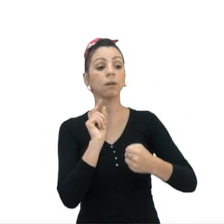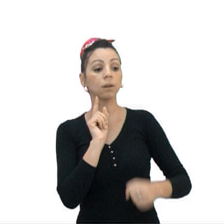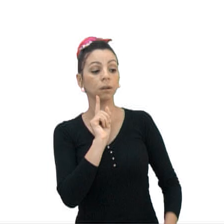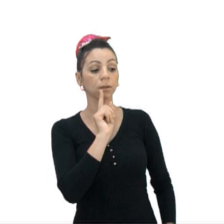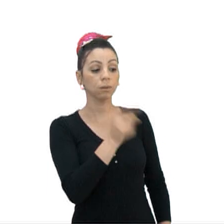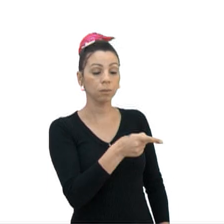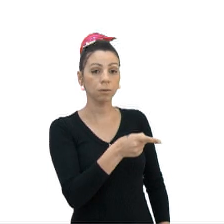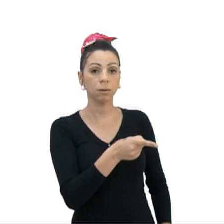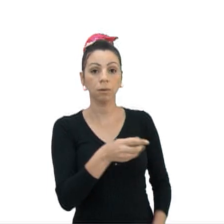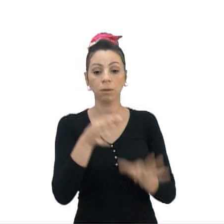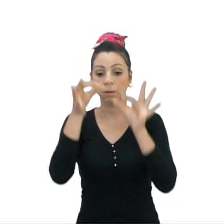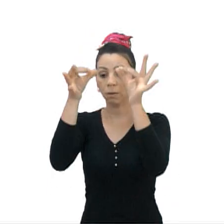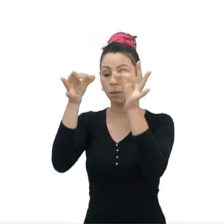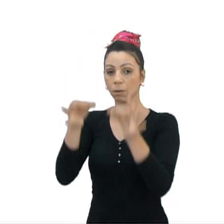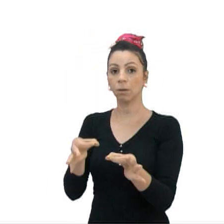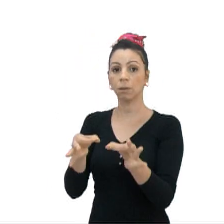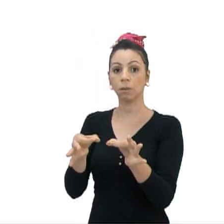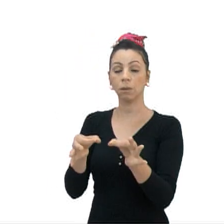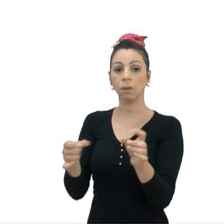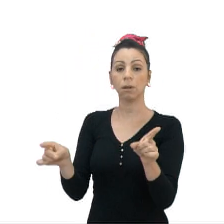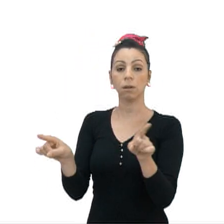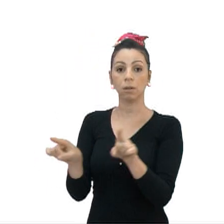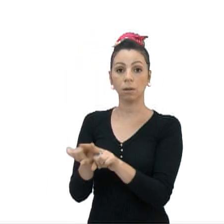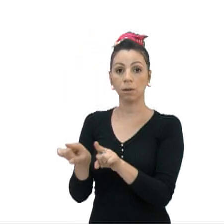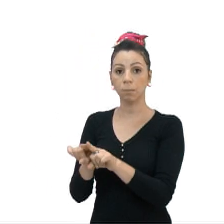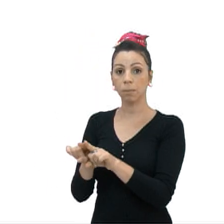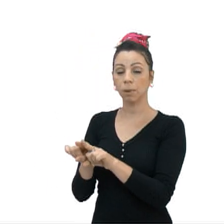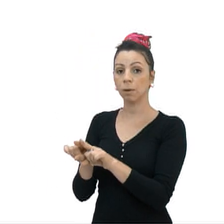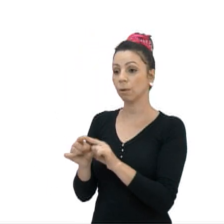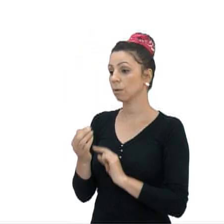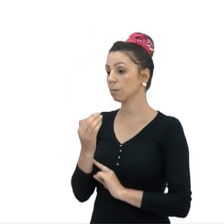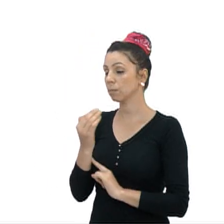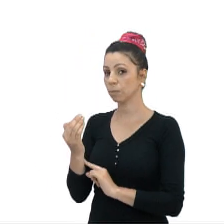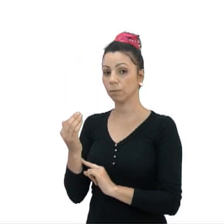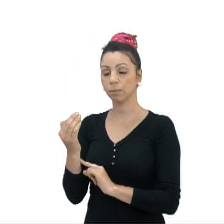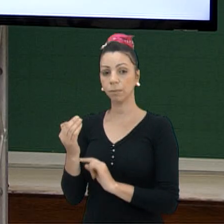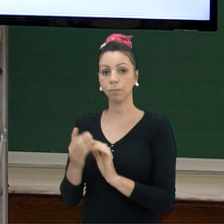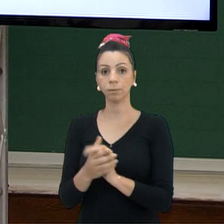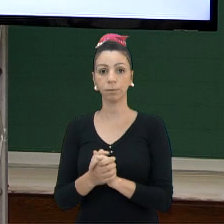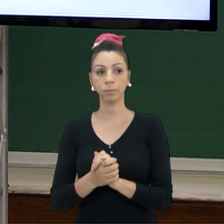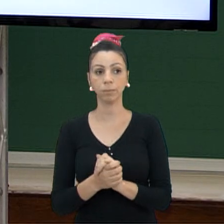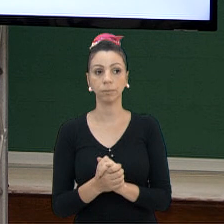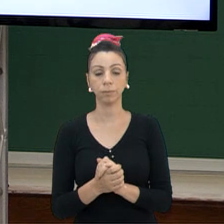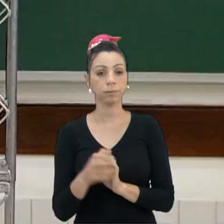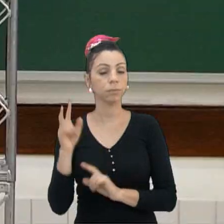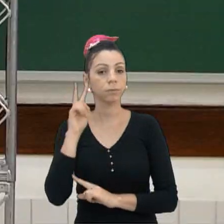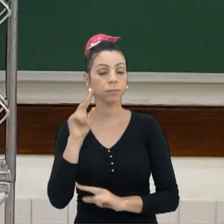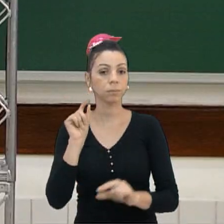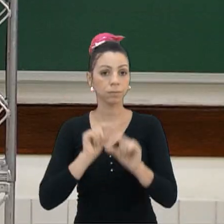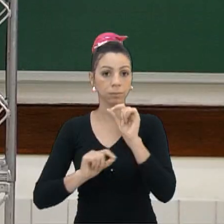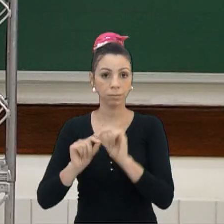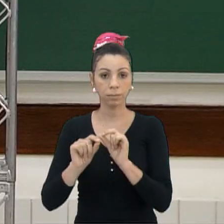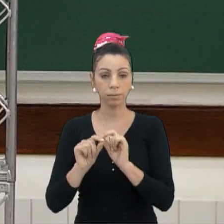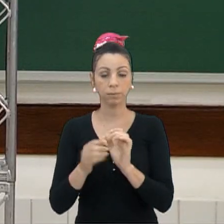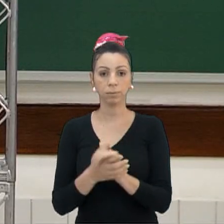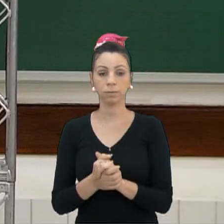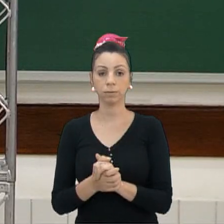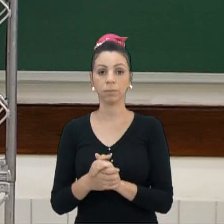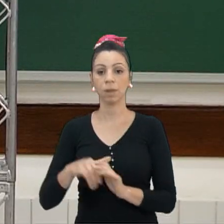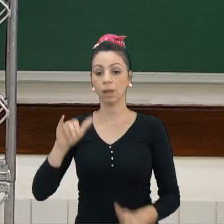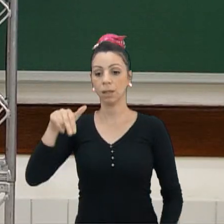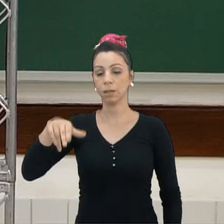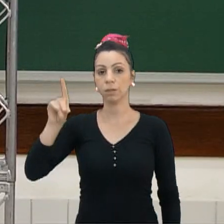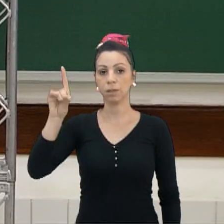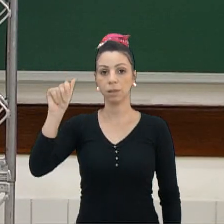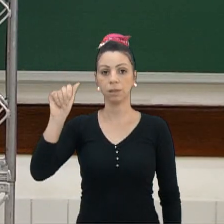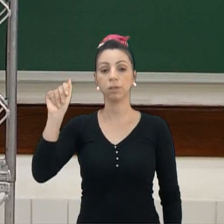e subjuntivo e também no indicativo. O que eu vou ter que lembrar? O indicativo vai me